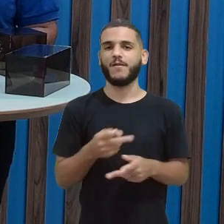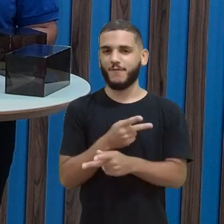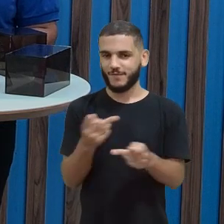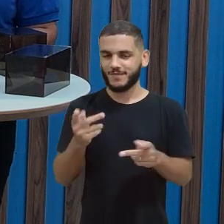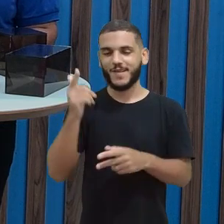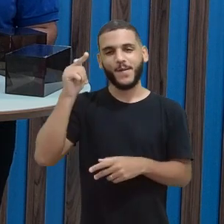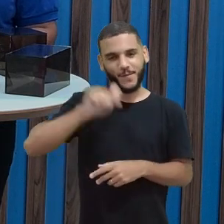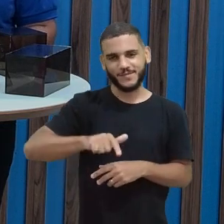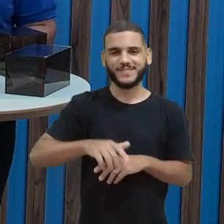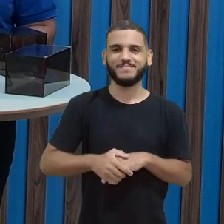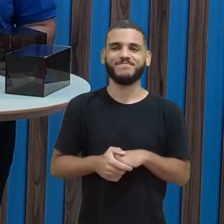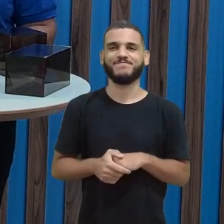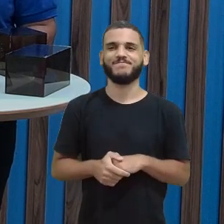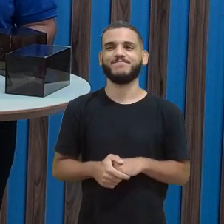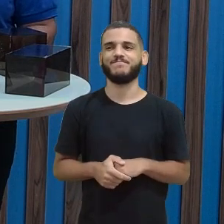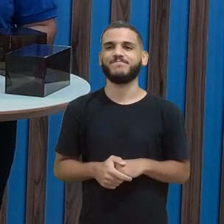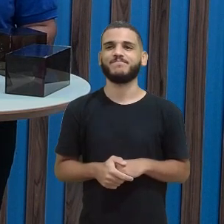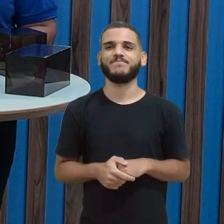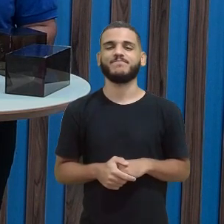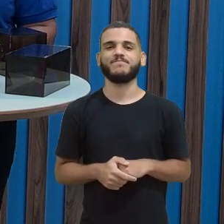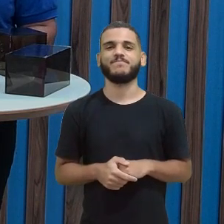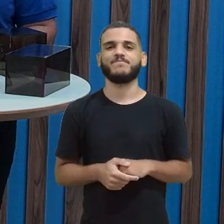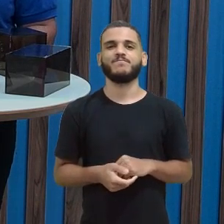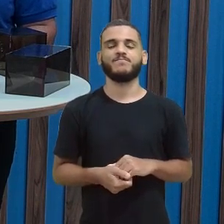conseguir. Então, vamos lá.